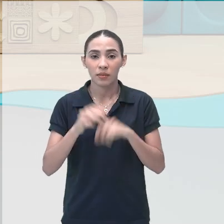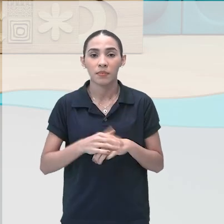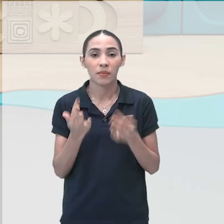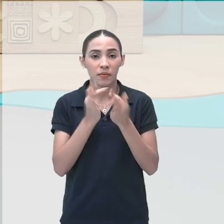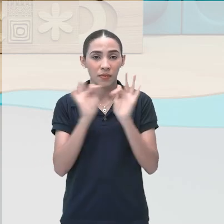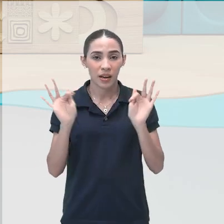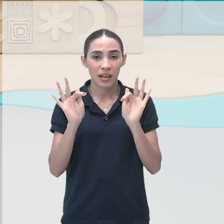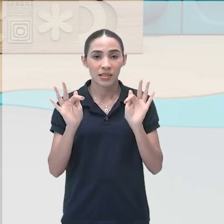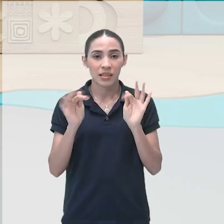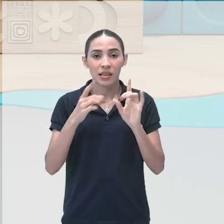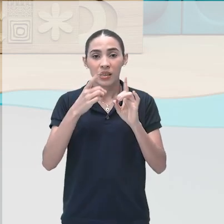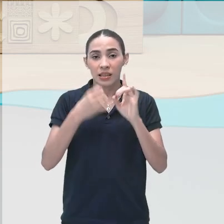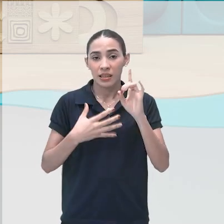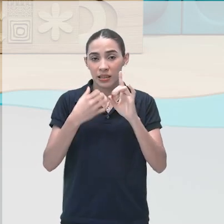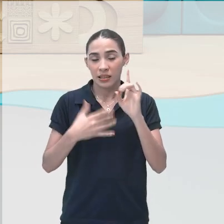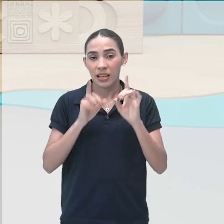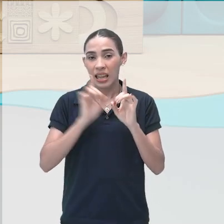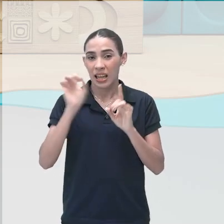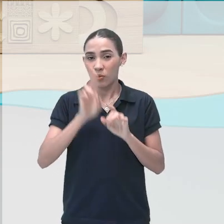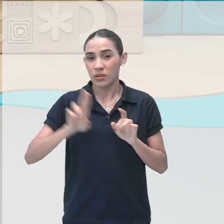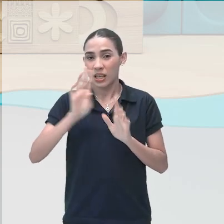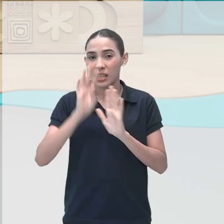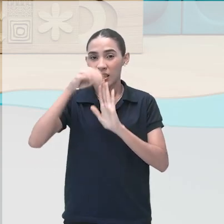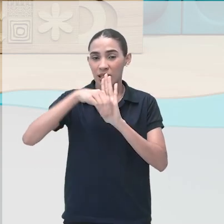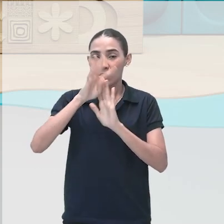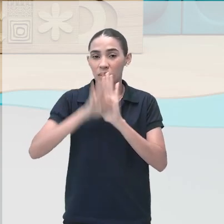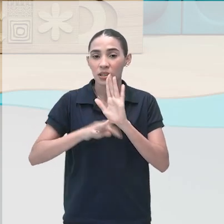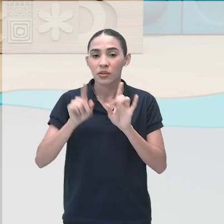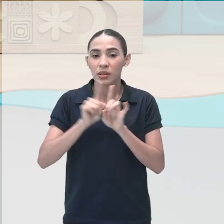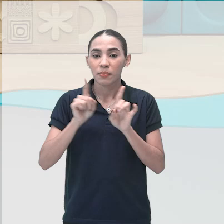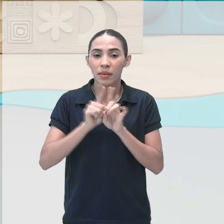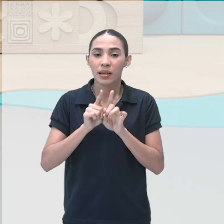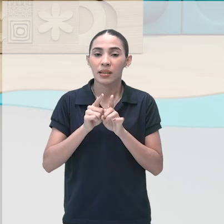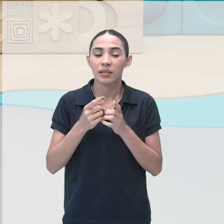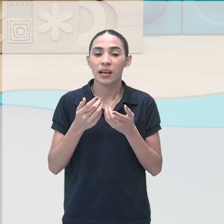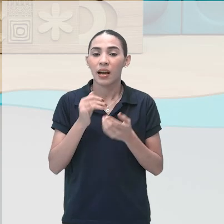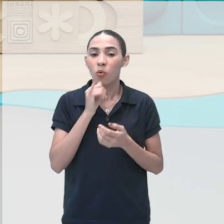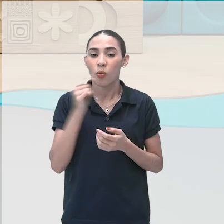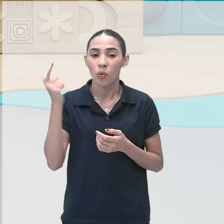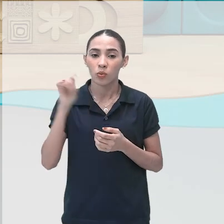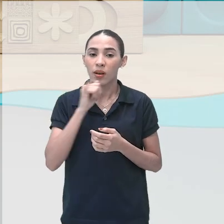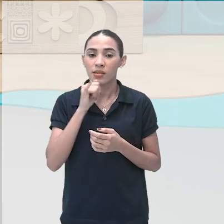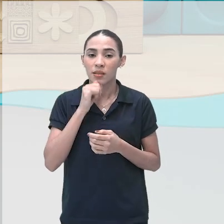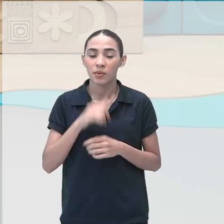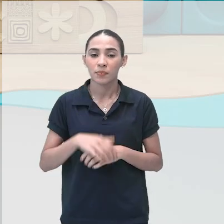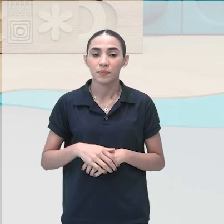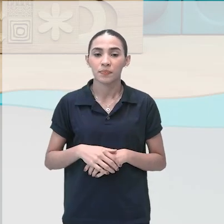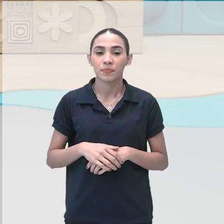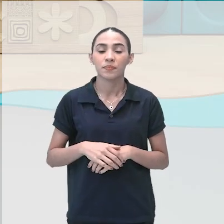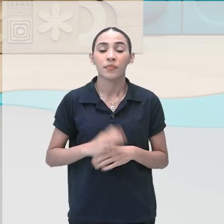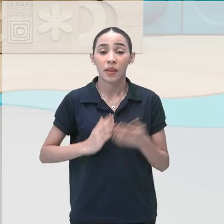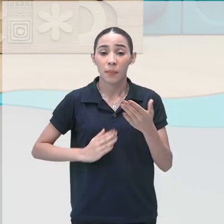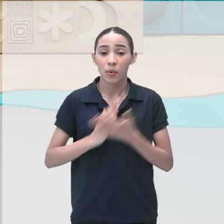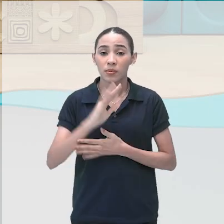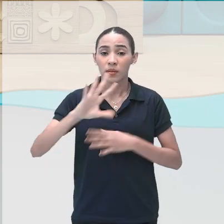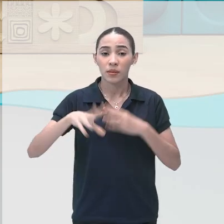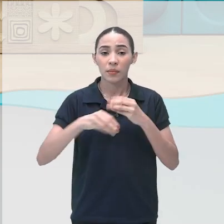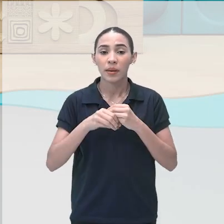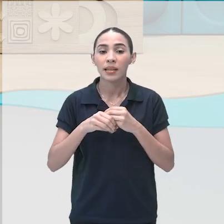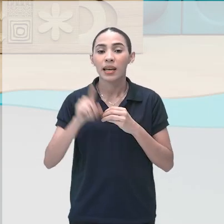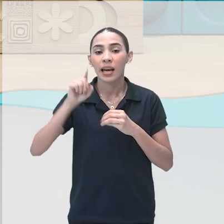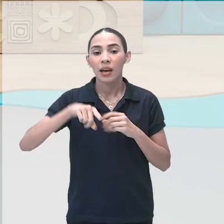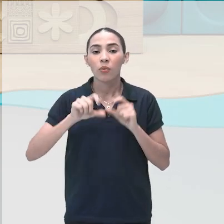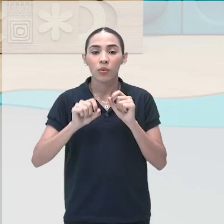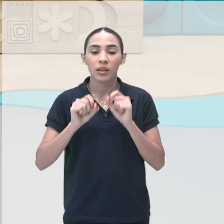frase declarativa que é utilizado lá no texto. Mais um exemplo aqui para vocês, olha só. A aprovação da emenda